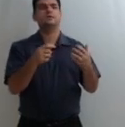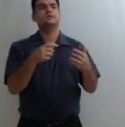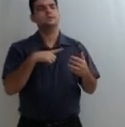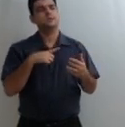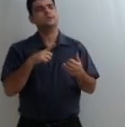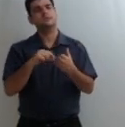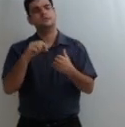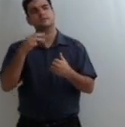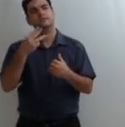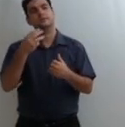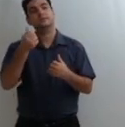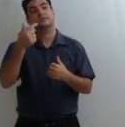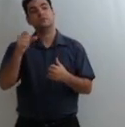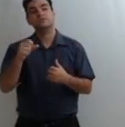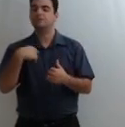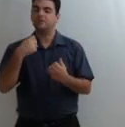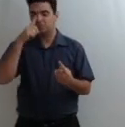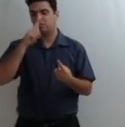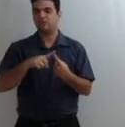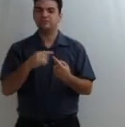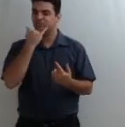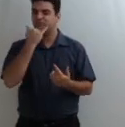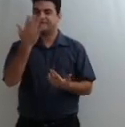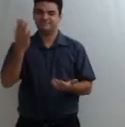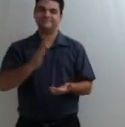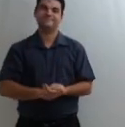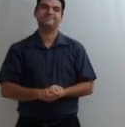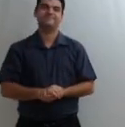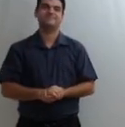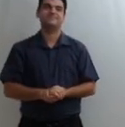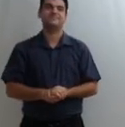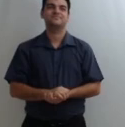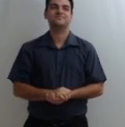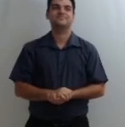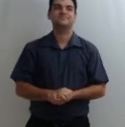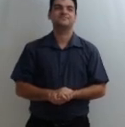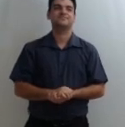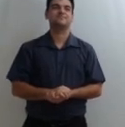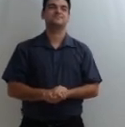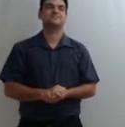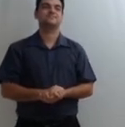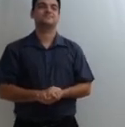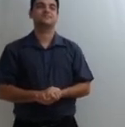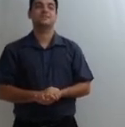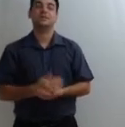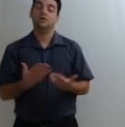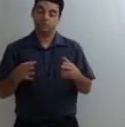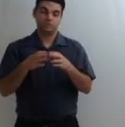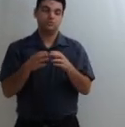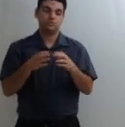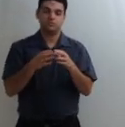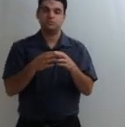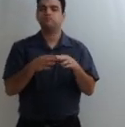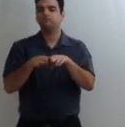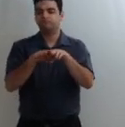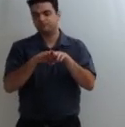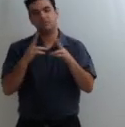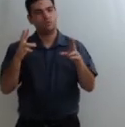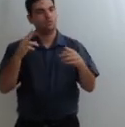certo, eu de acordo. Muito obrigado, agradeço a compreensão. Então, fica assim proclamado o resultado por unanimidade nos termos do voto do